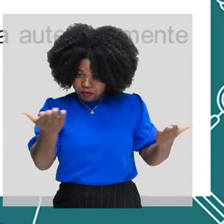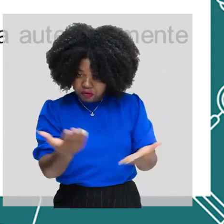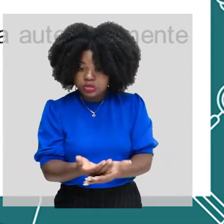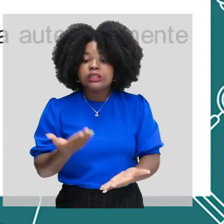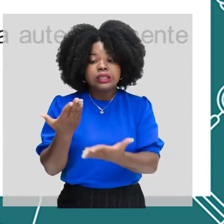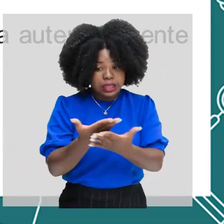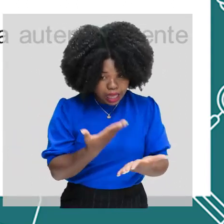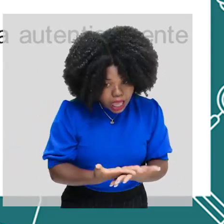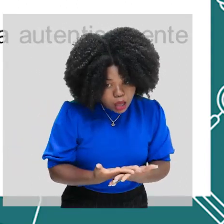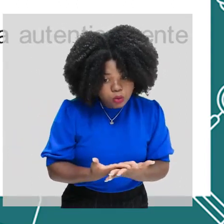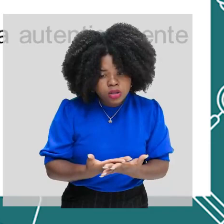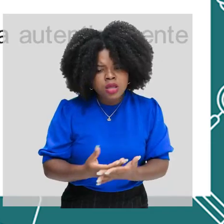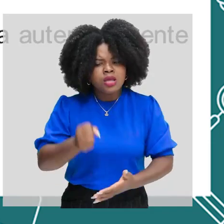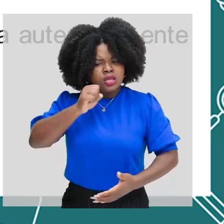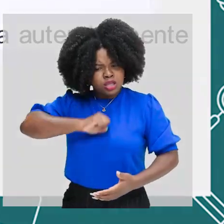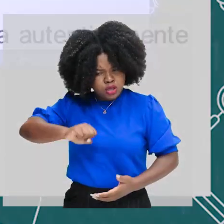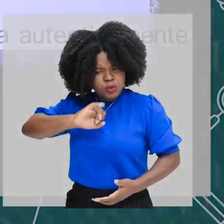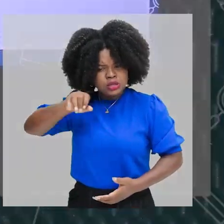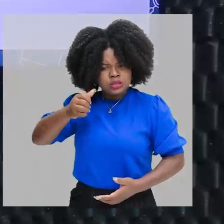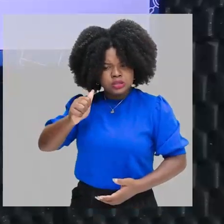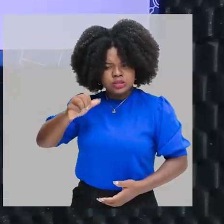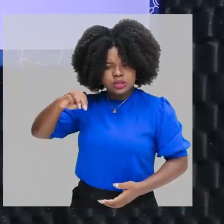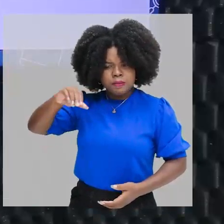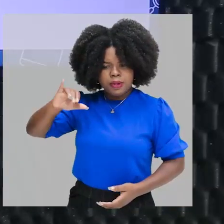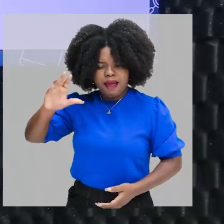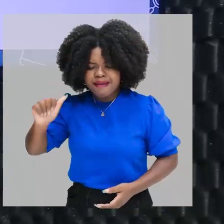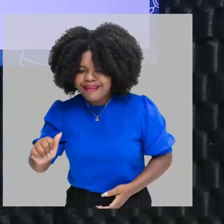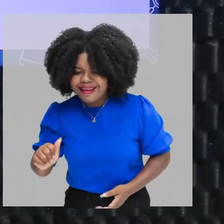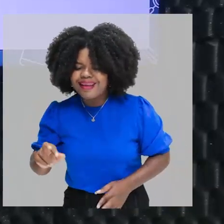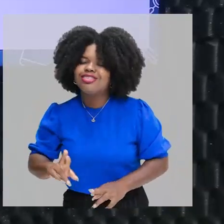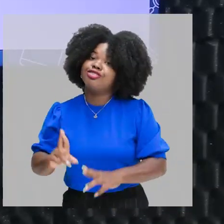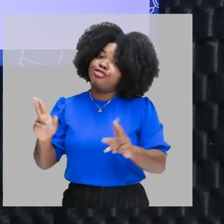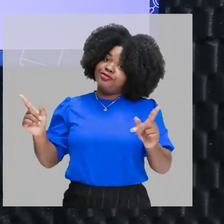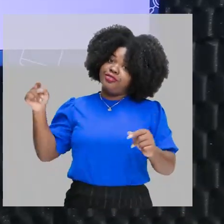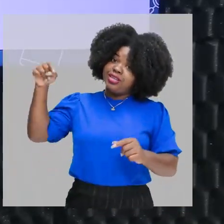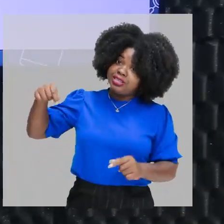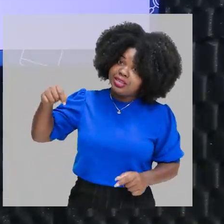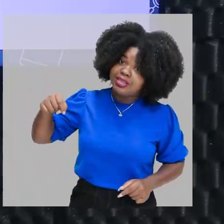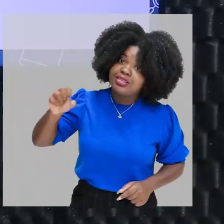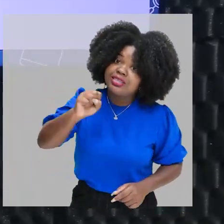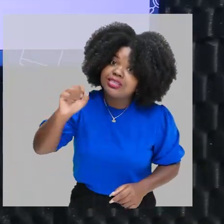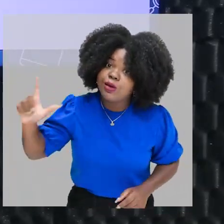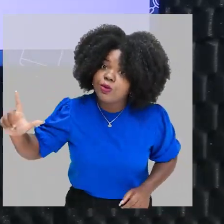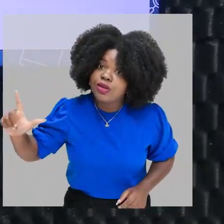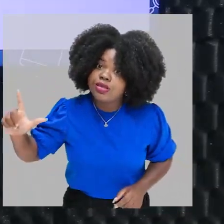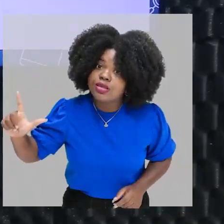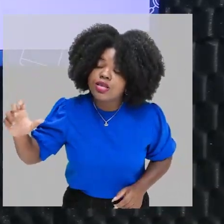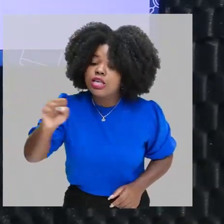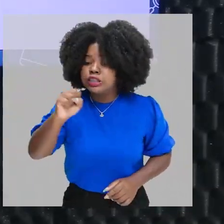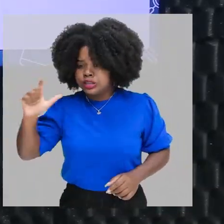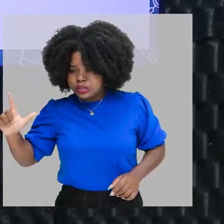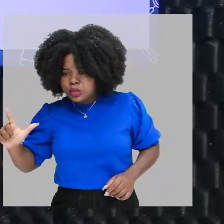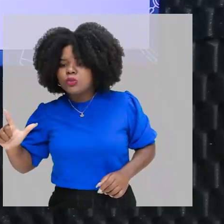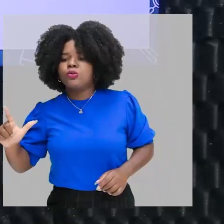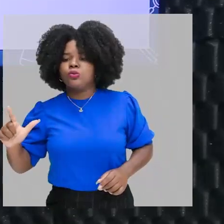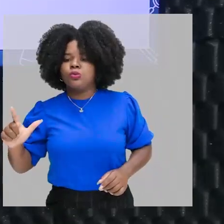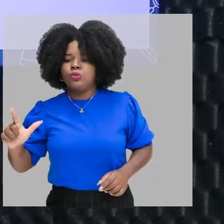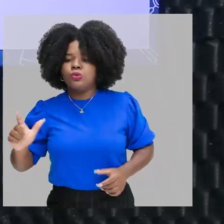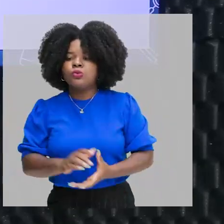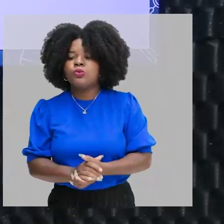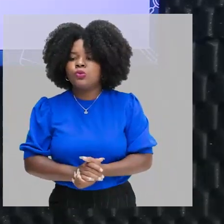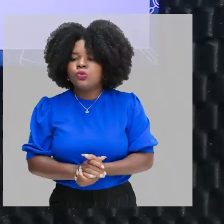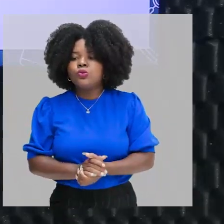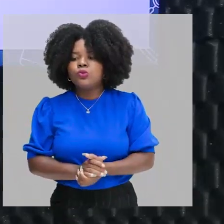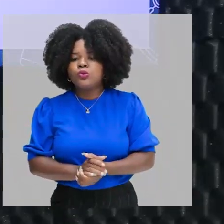da Jamaica é diferente do reggae praticado aqui em São Luís. São Luís, por exemplo, inovou tanto na melodia, que tem